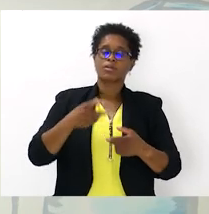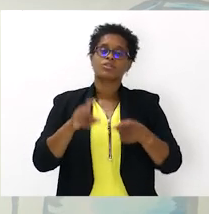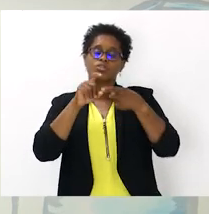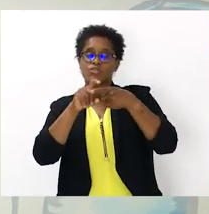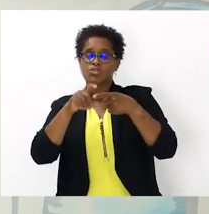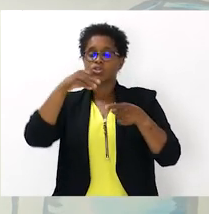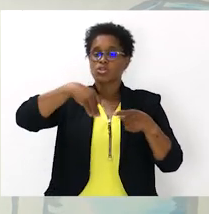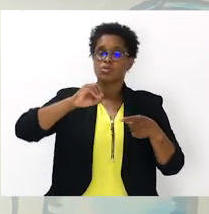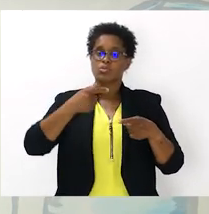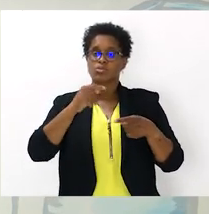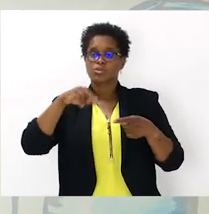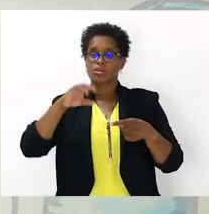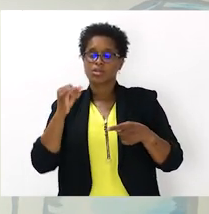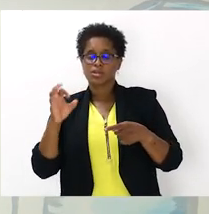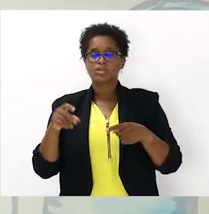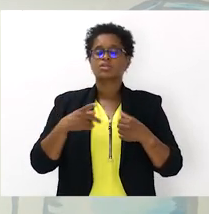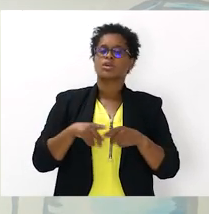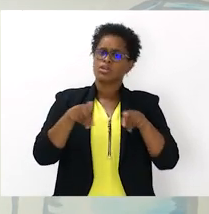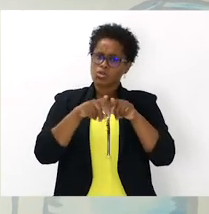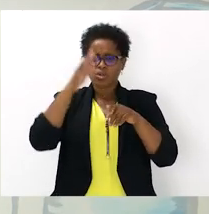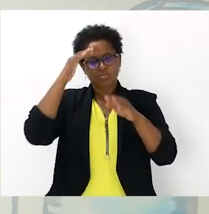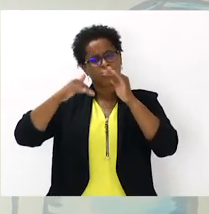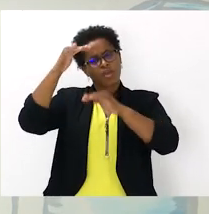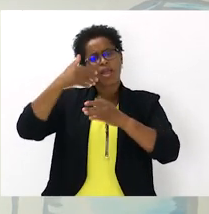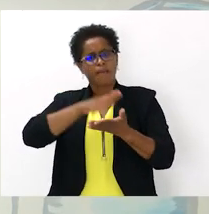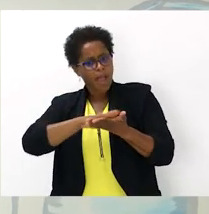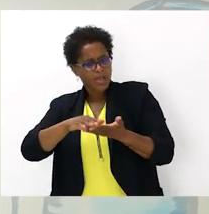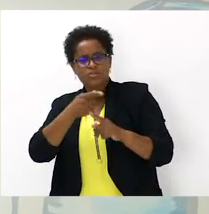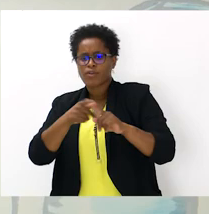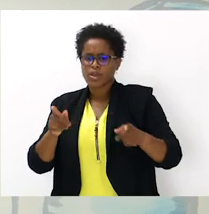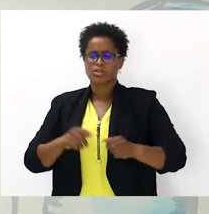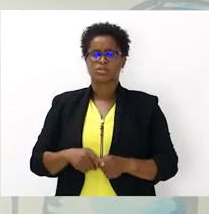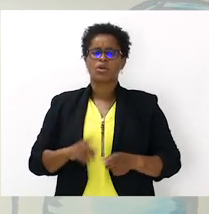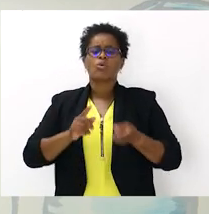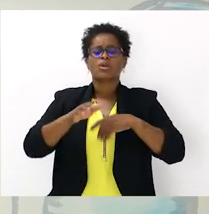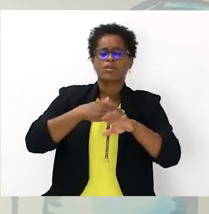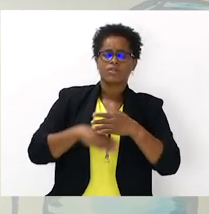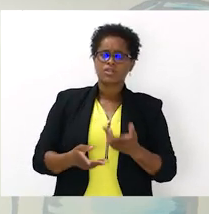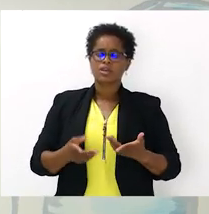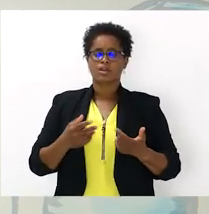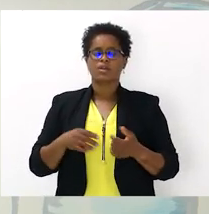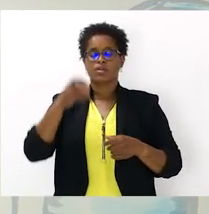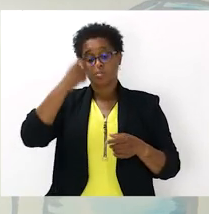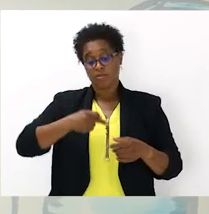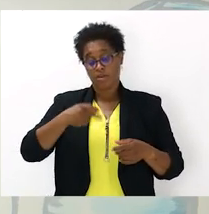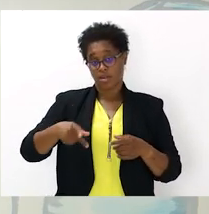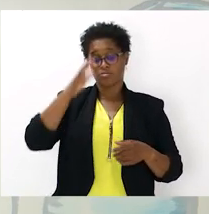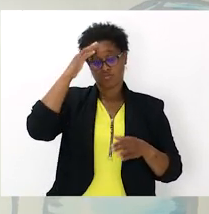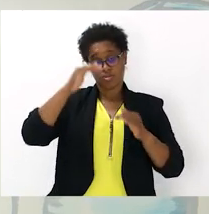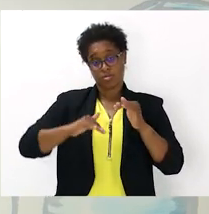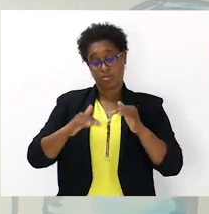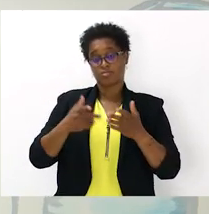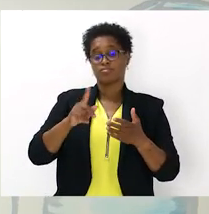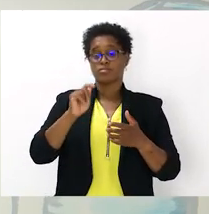divisão de potência com mesmos expoentes e bases diferentes. O que é que vamos fazer? Vamos manter expoente